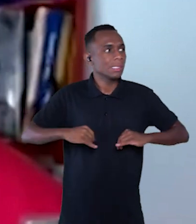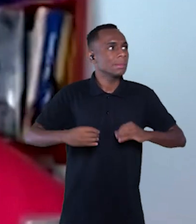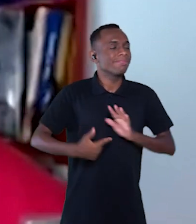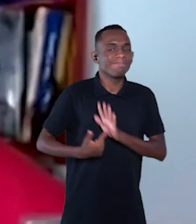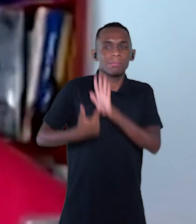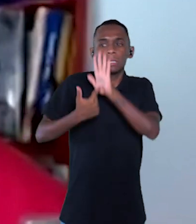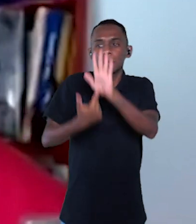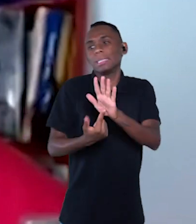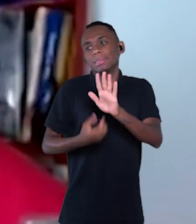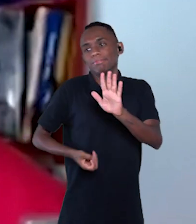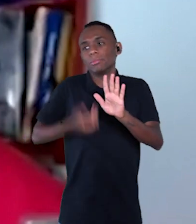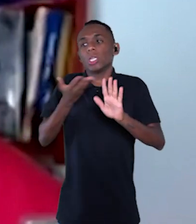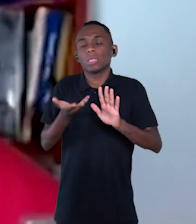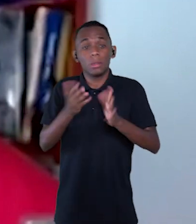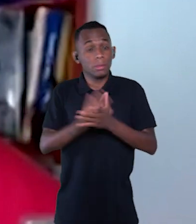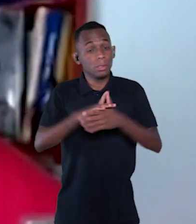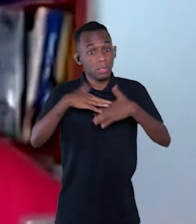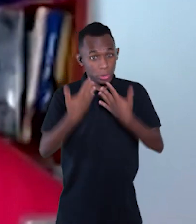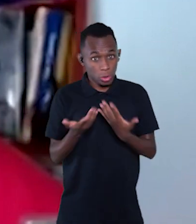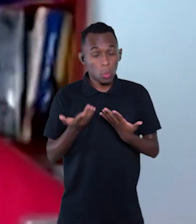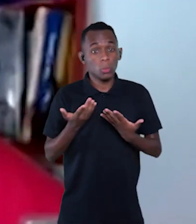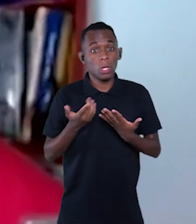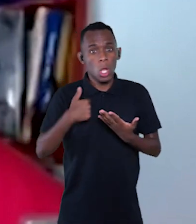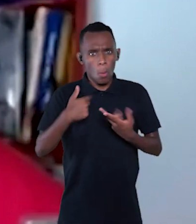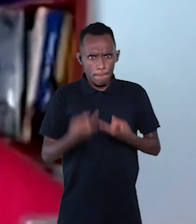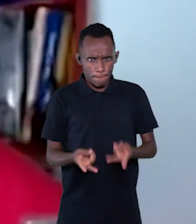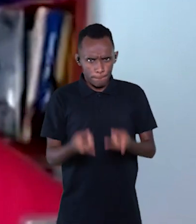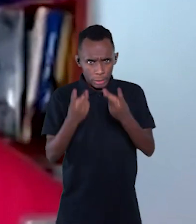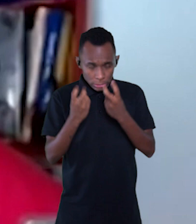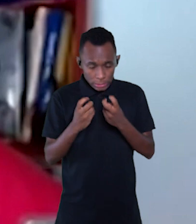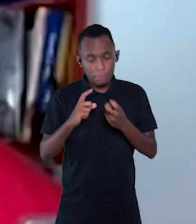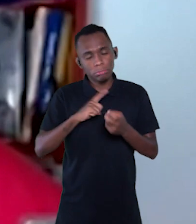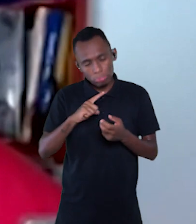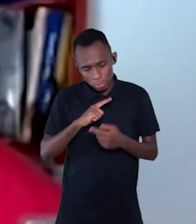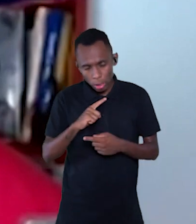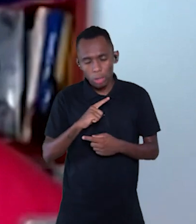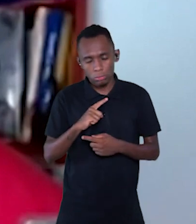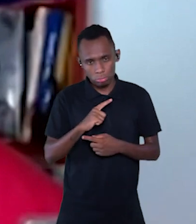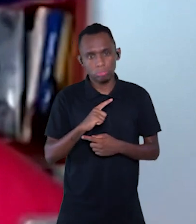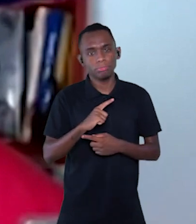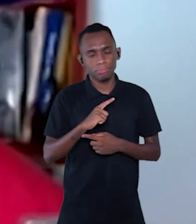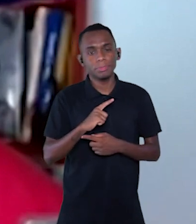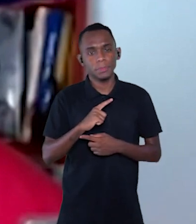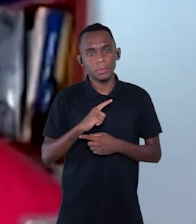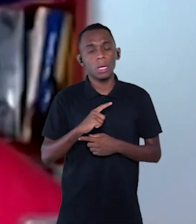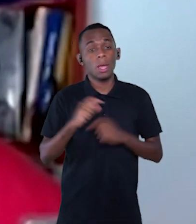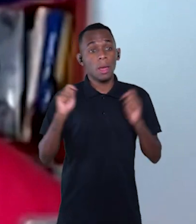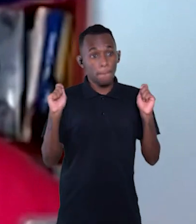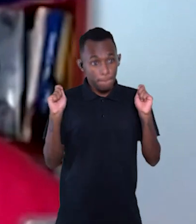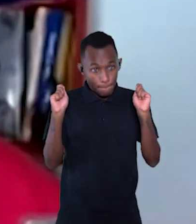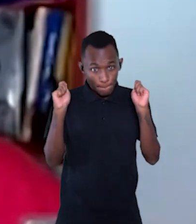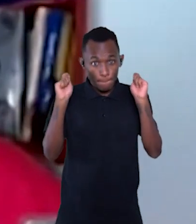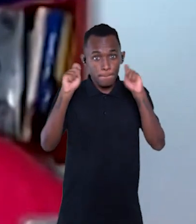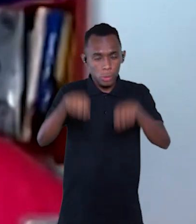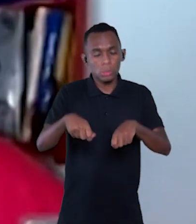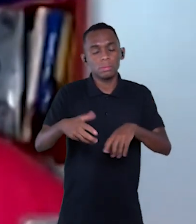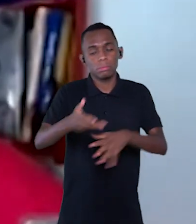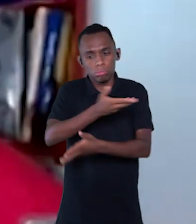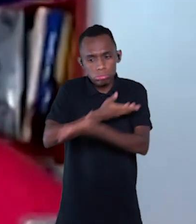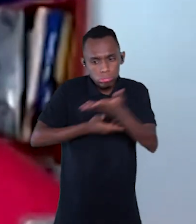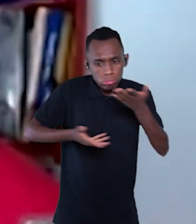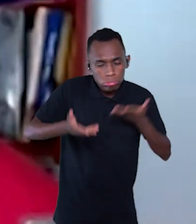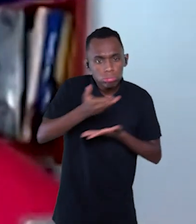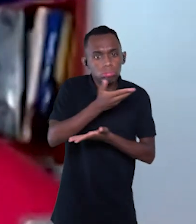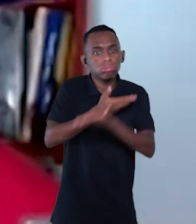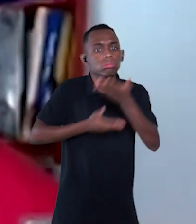está passando. Então, de certo modo, eu percebo que existe sim a possibilidade de se envolver e